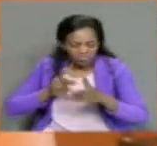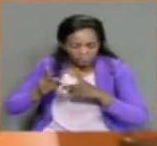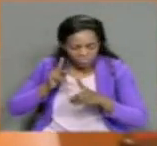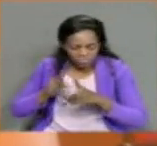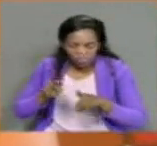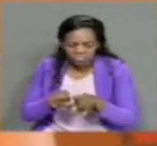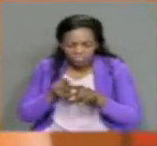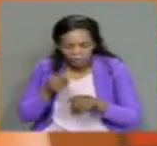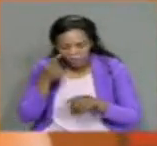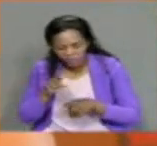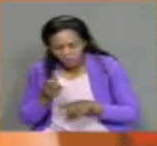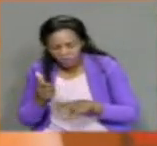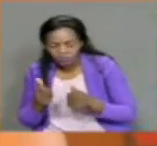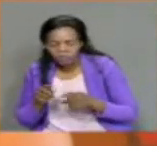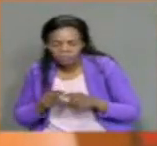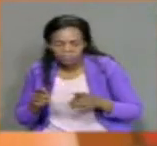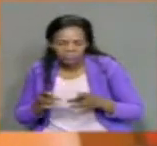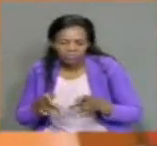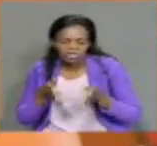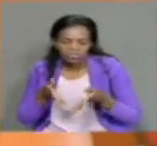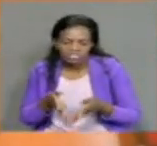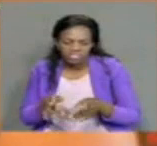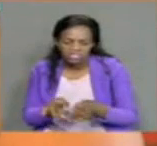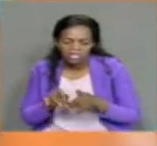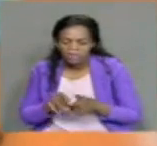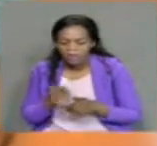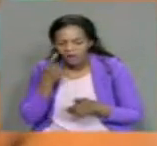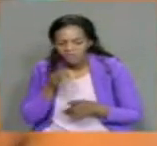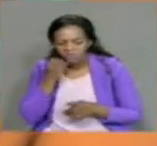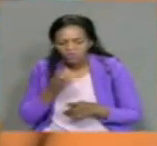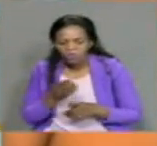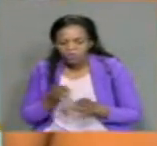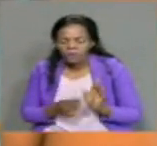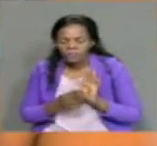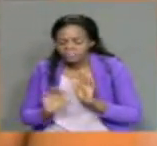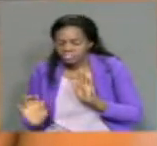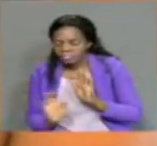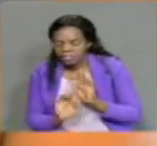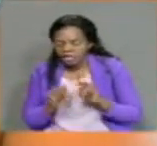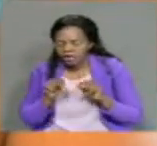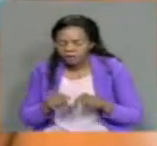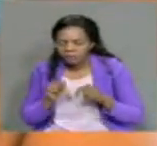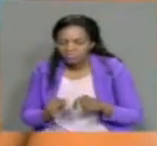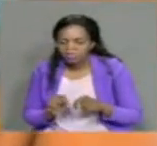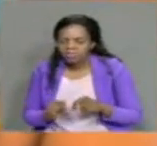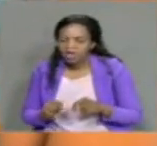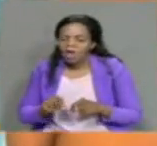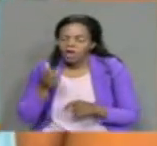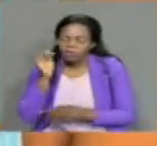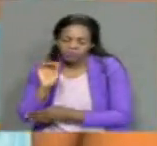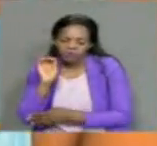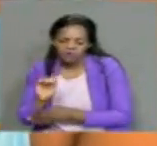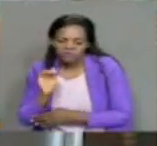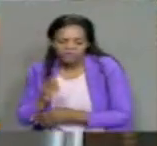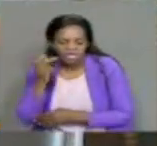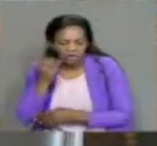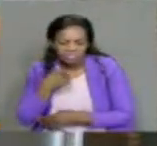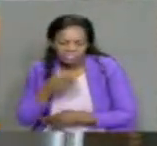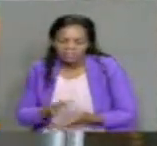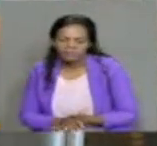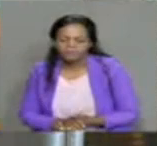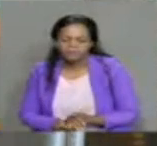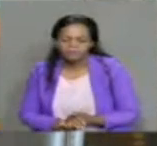áreas, né, turísticas, e também mostrar às crianças mais uma província, né? Valeu